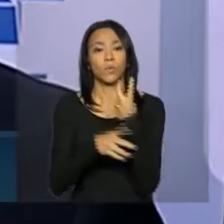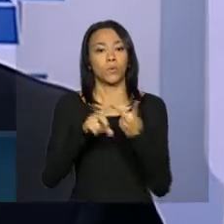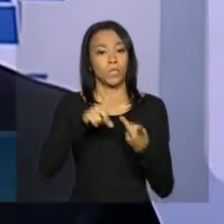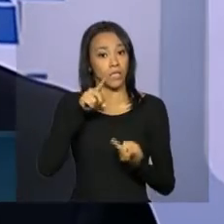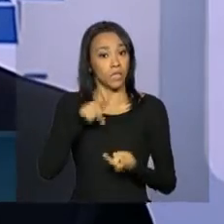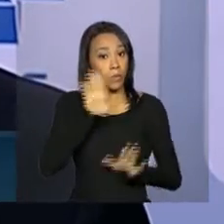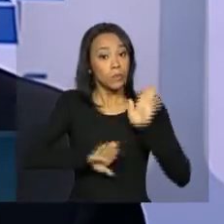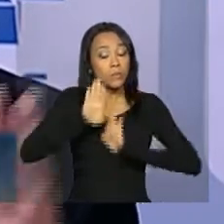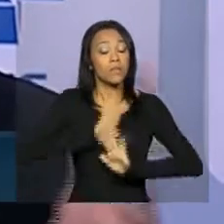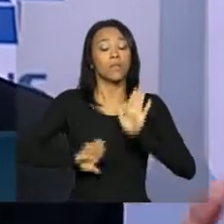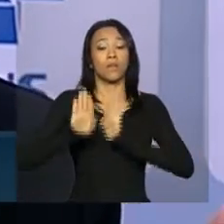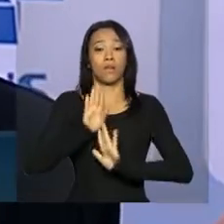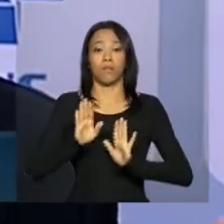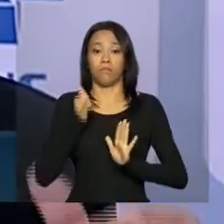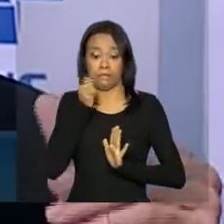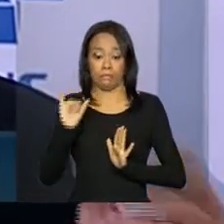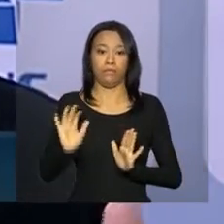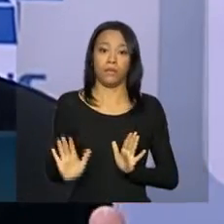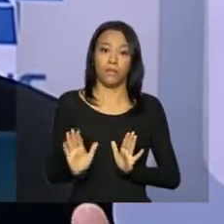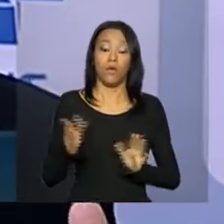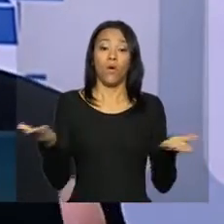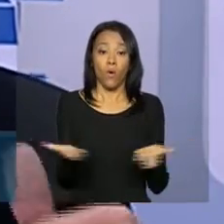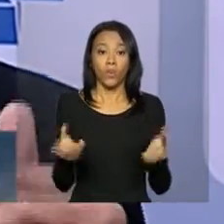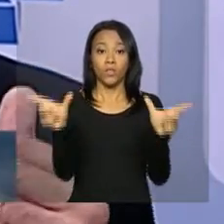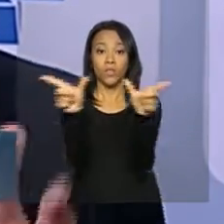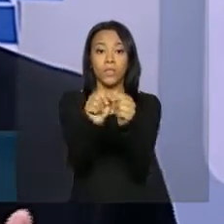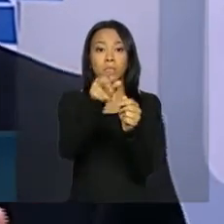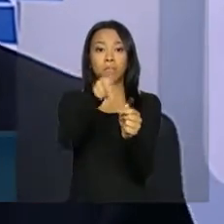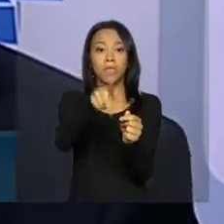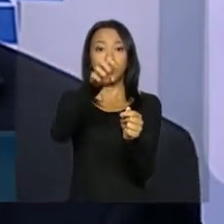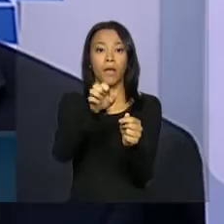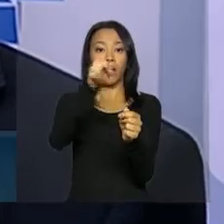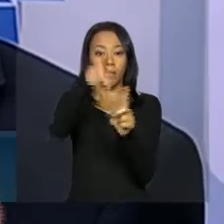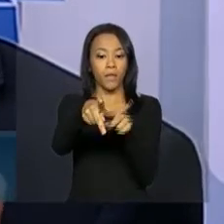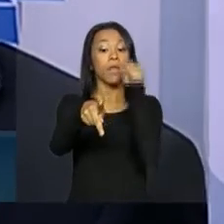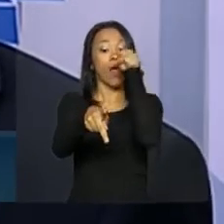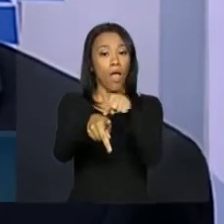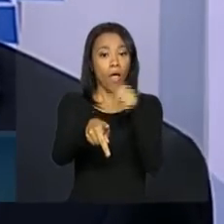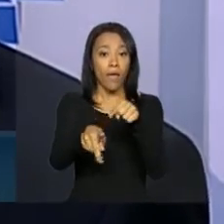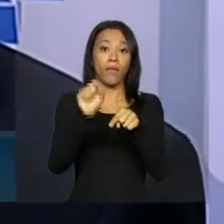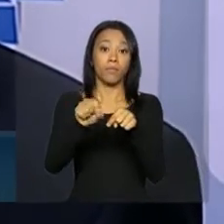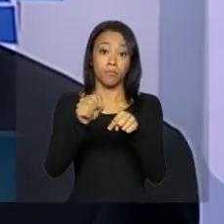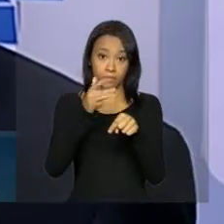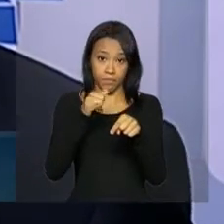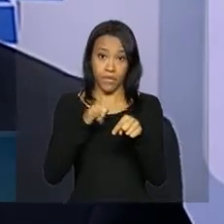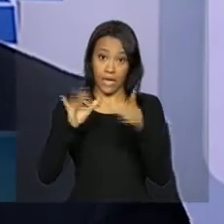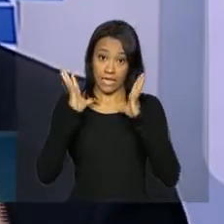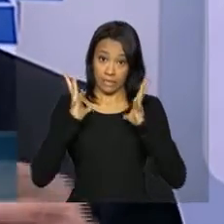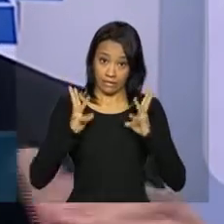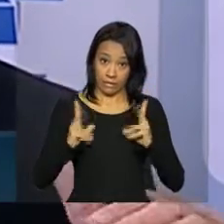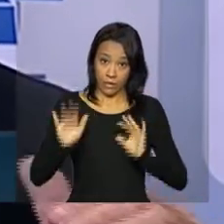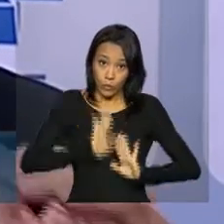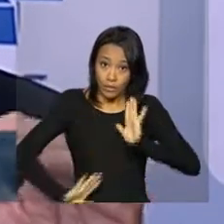as precauções. Hoje nós temos o PEP, que é a profilaxia pós-exposição.